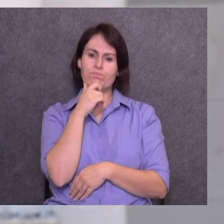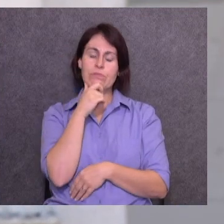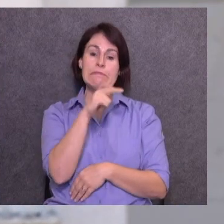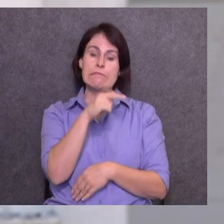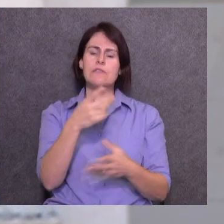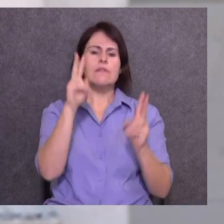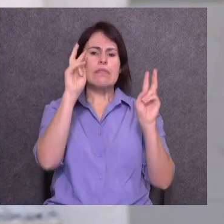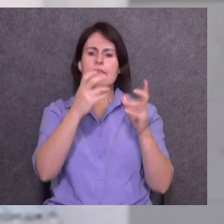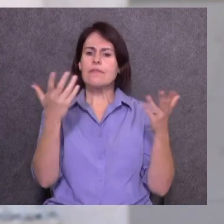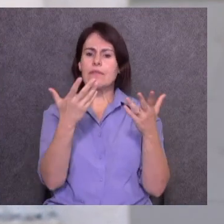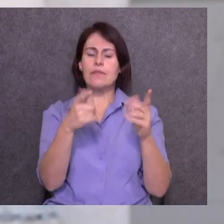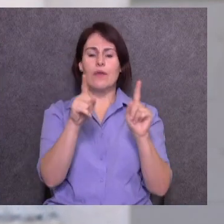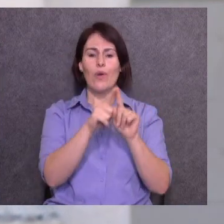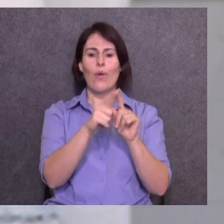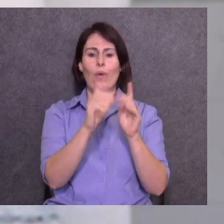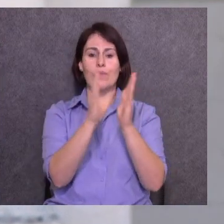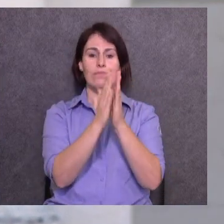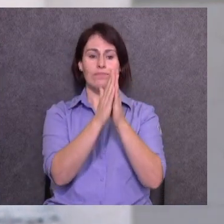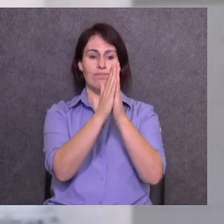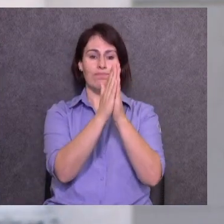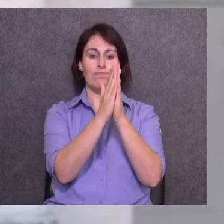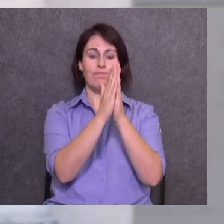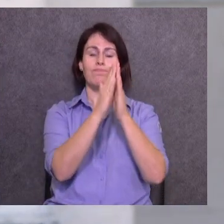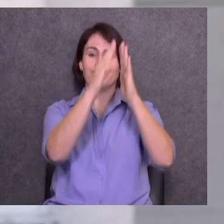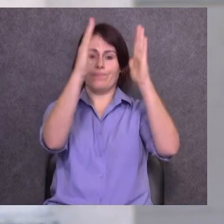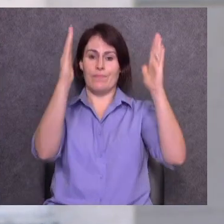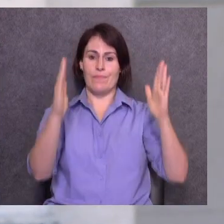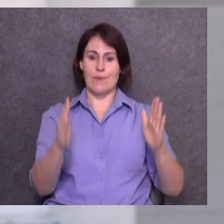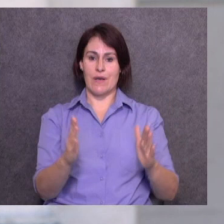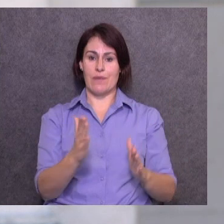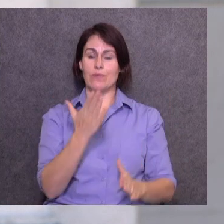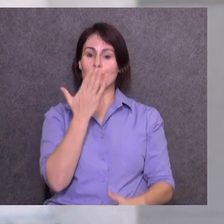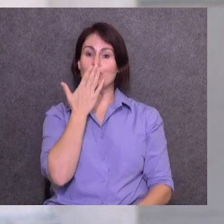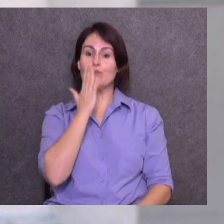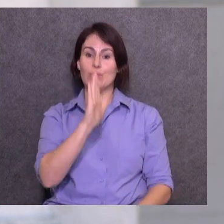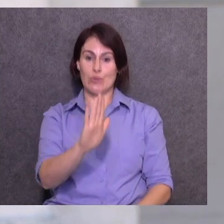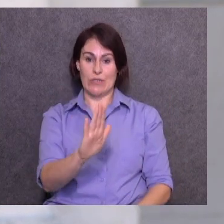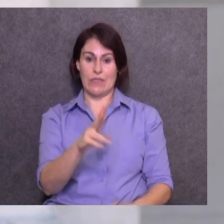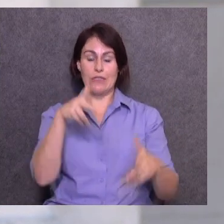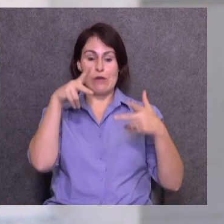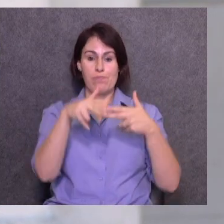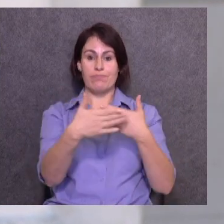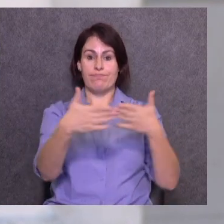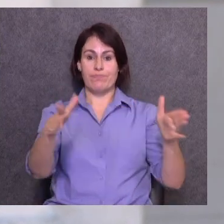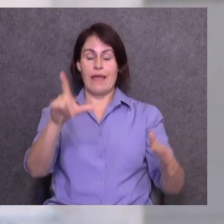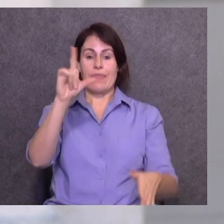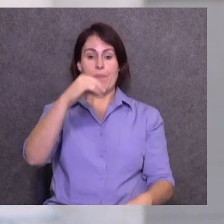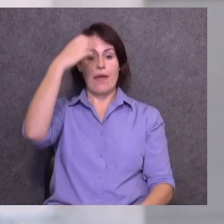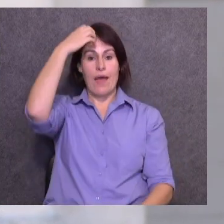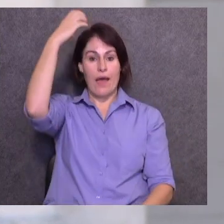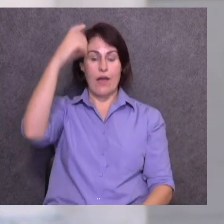fala-se da inauguração do Templo de Jerusalém e da oração do rei Salomão